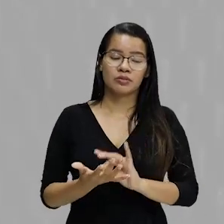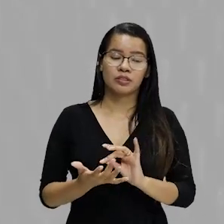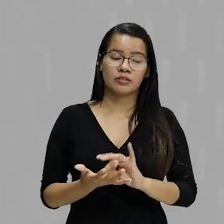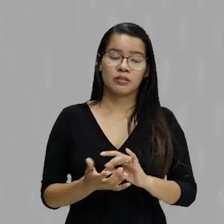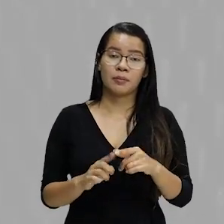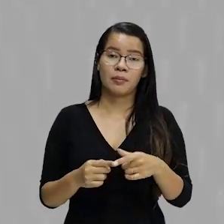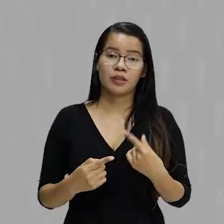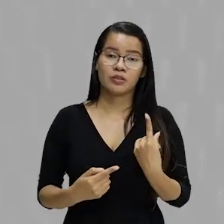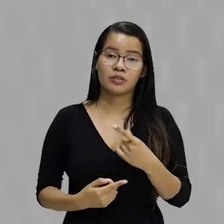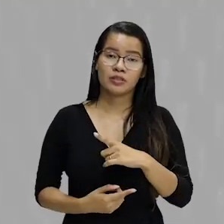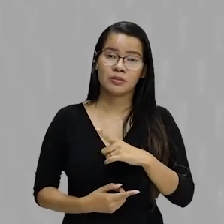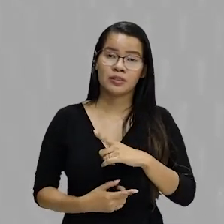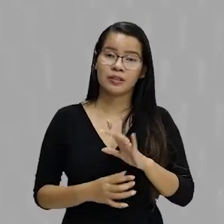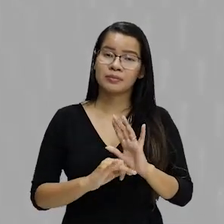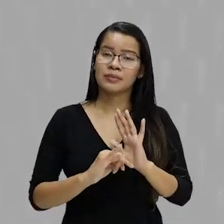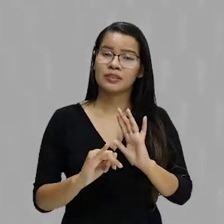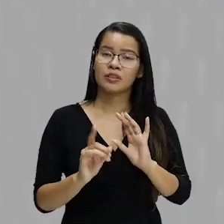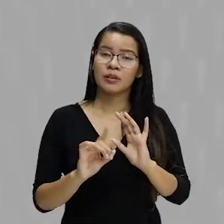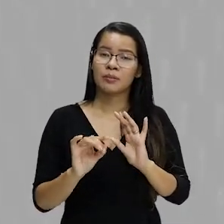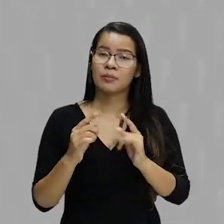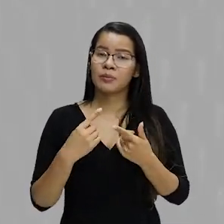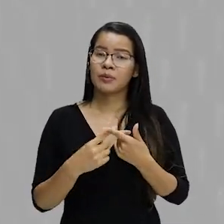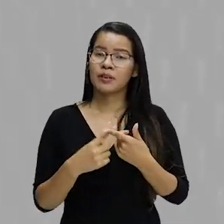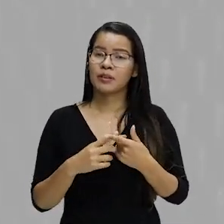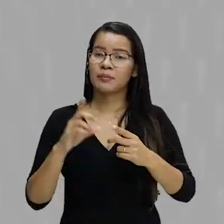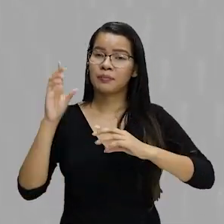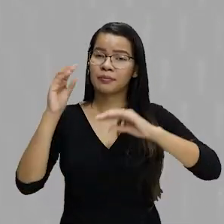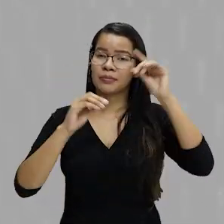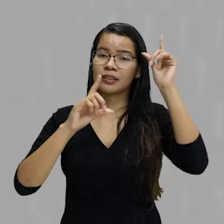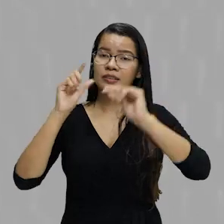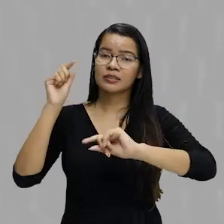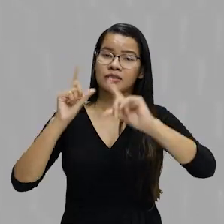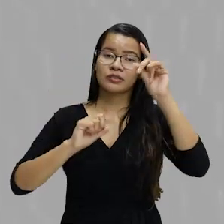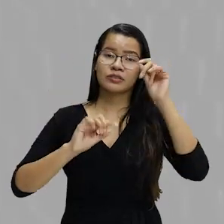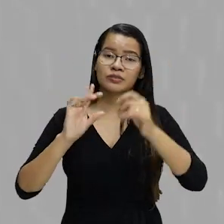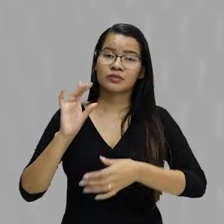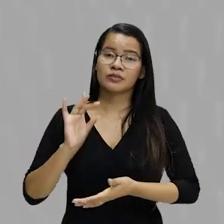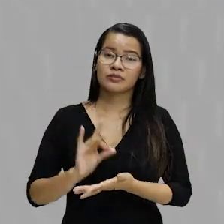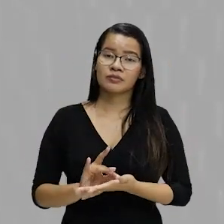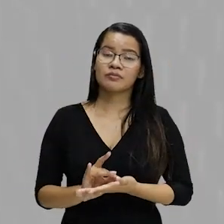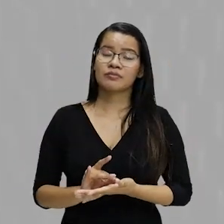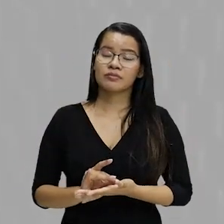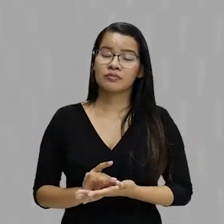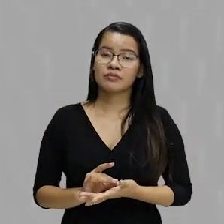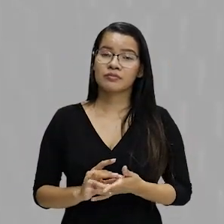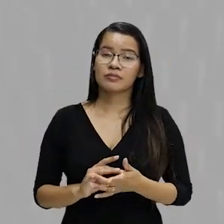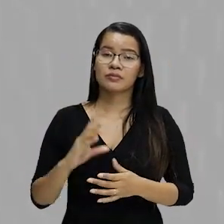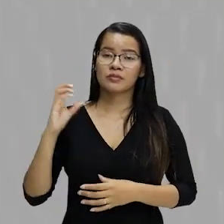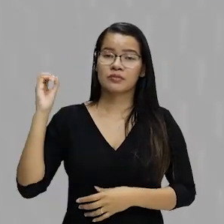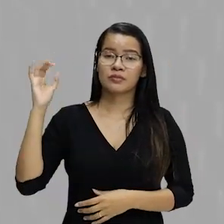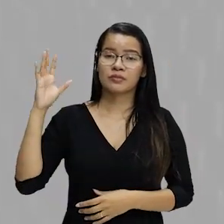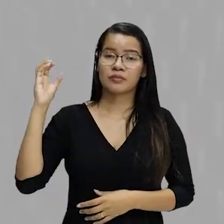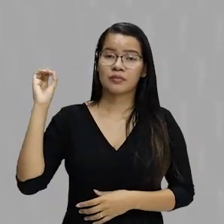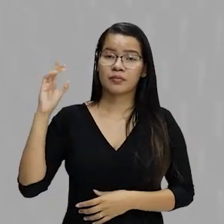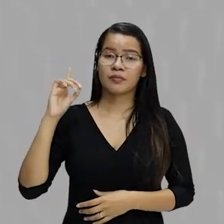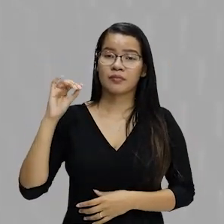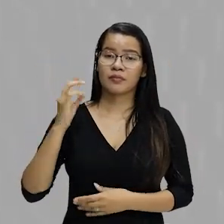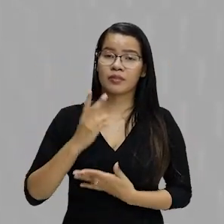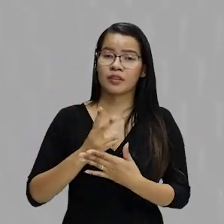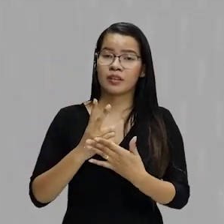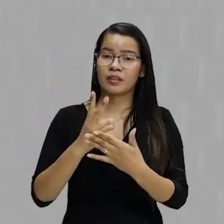a gente tem essa impressão não é porque essas estrelas elas piscam de fato. O brilho da luz delas é